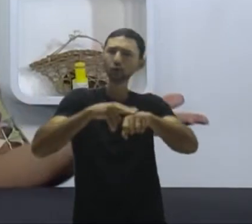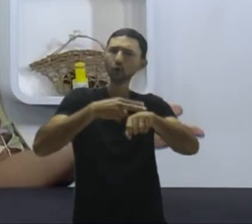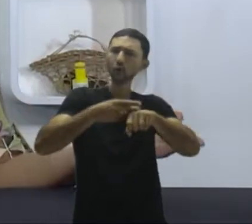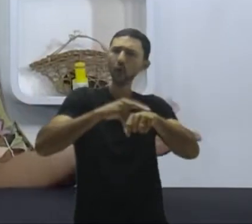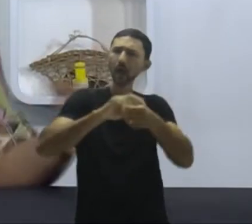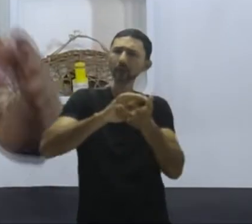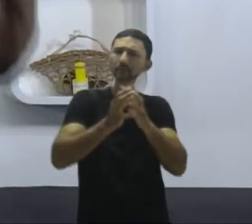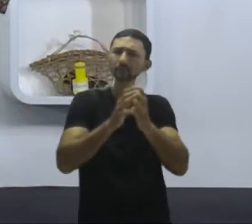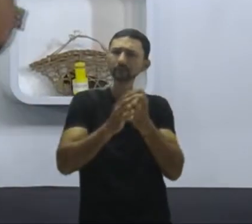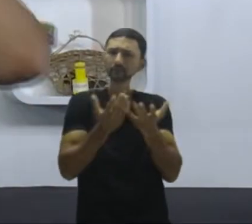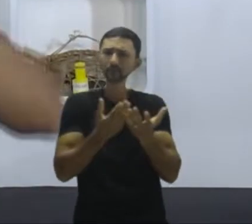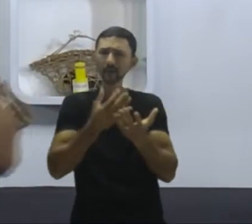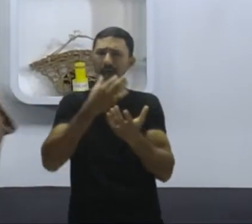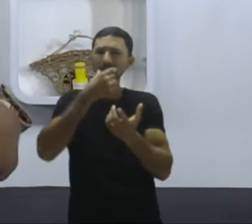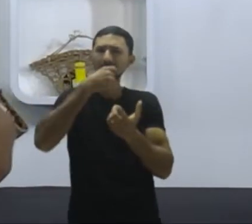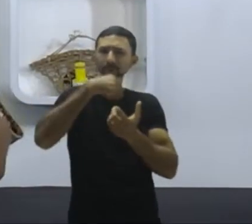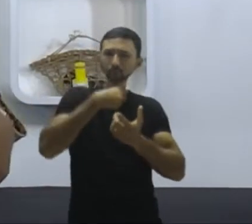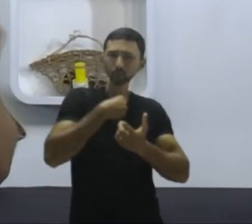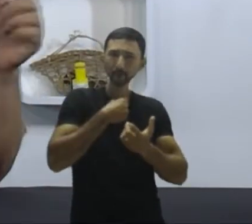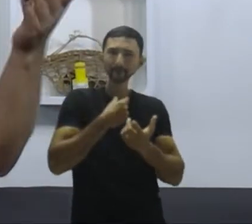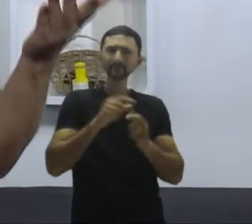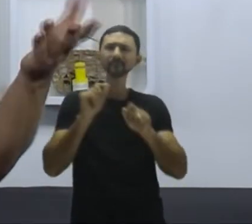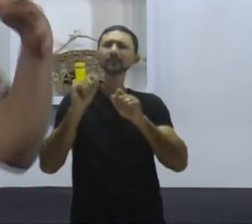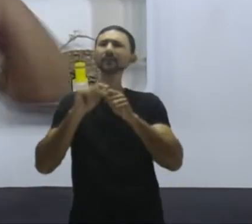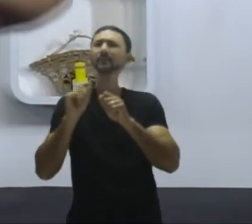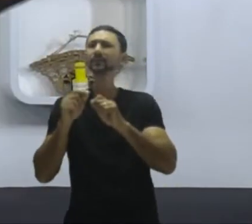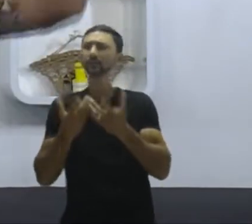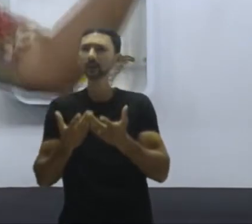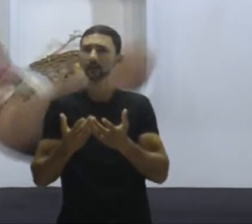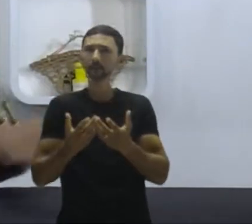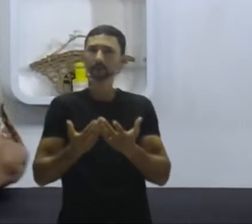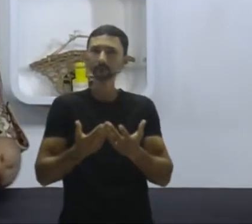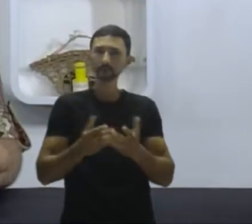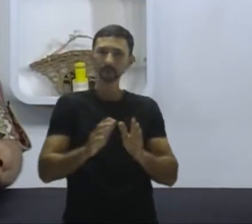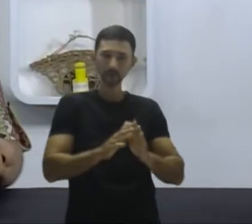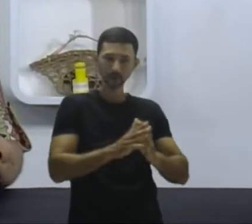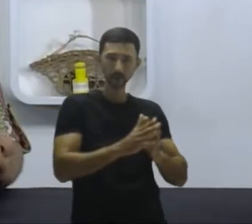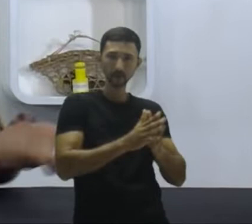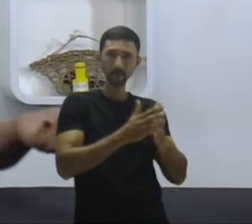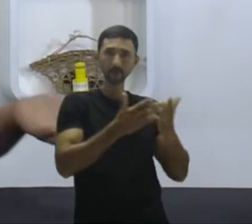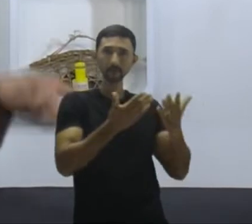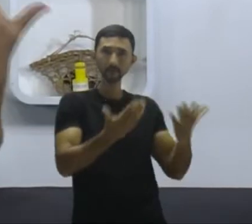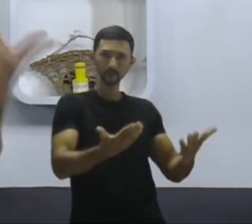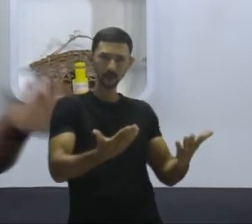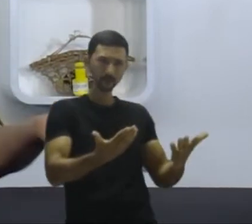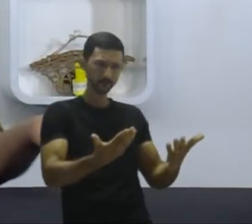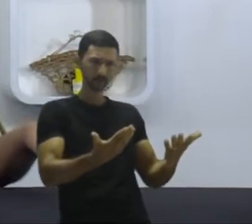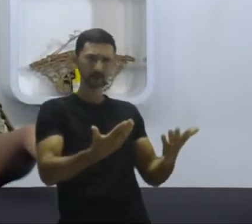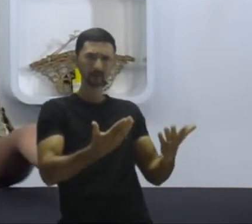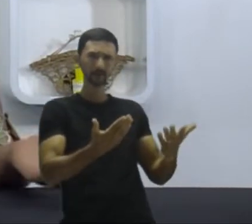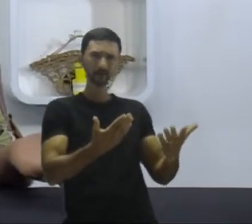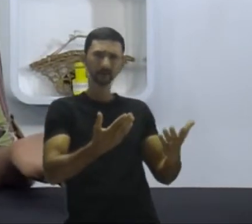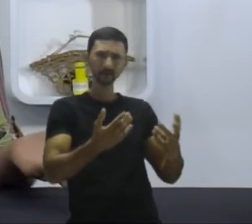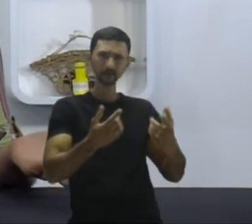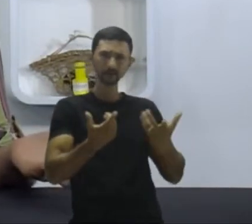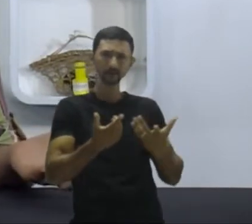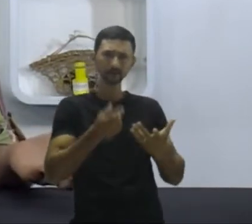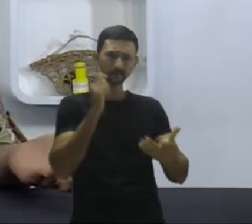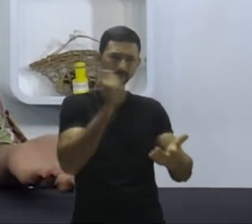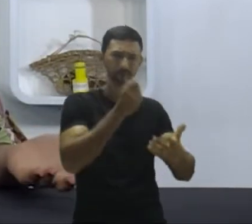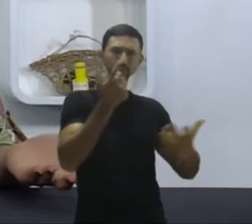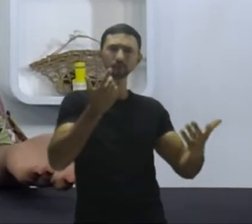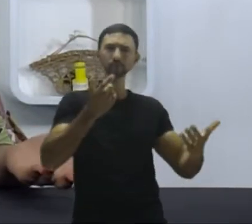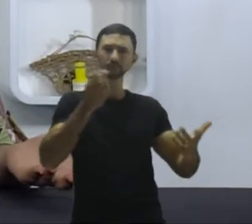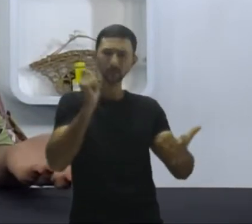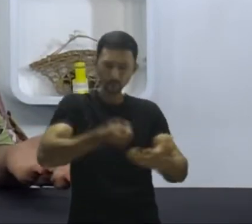desejando brigadeiro. O que é que eu faço? Eu vou abrir o livro do Harry Potter para encontrar a receita do brigadeiro, não é isso? Claro